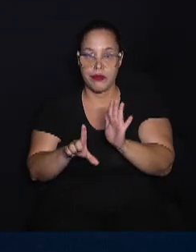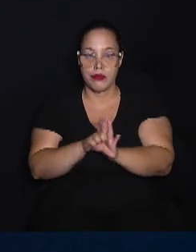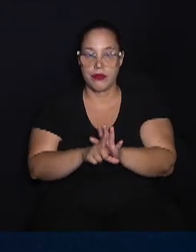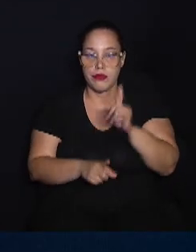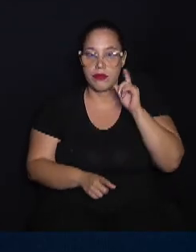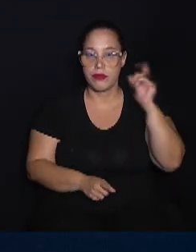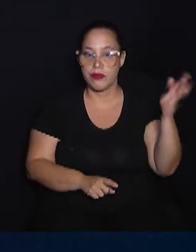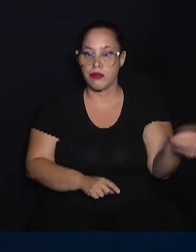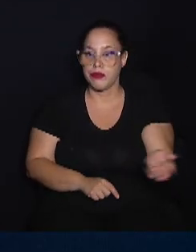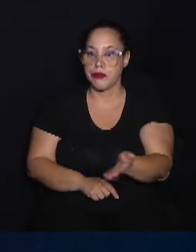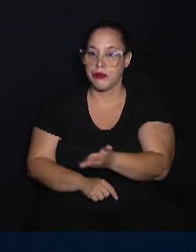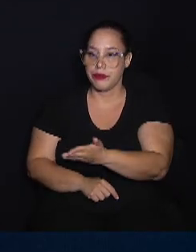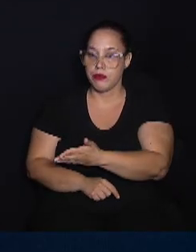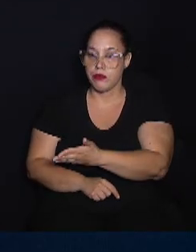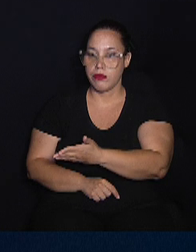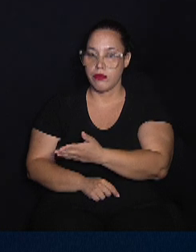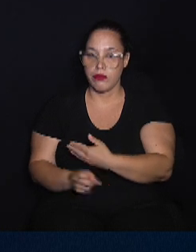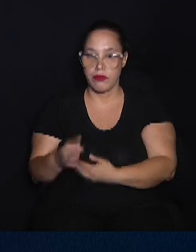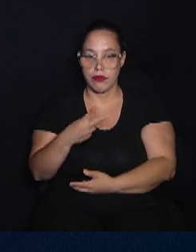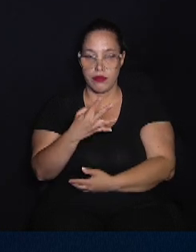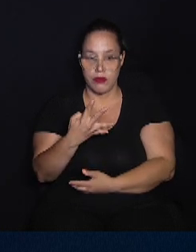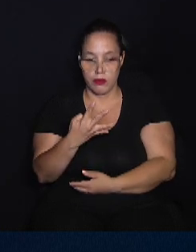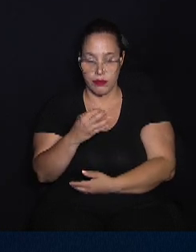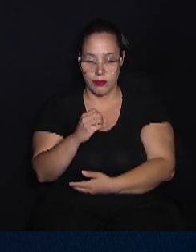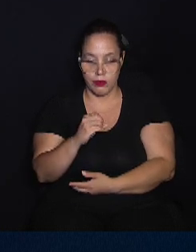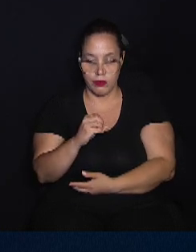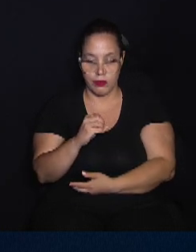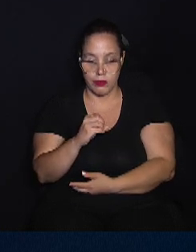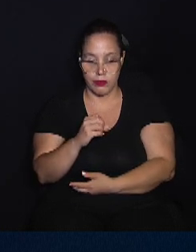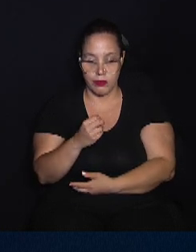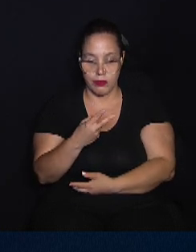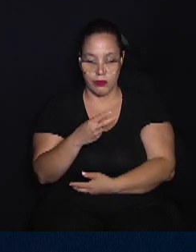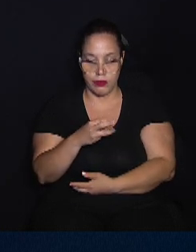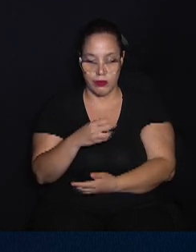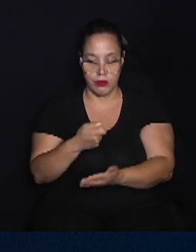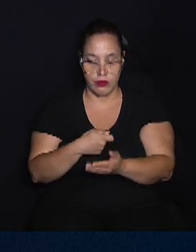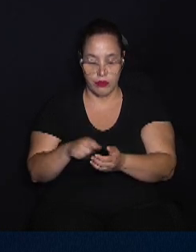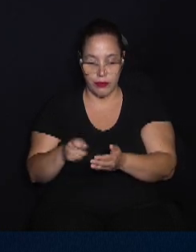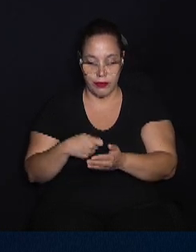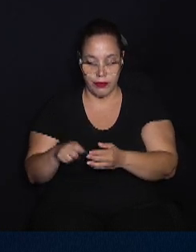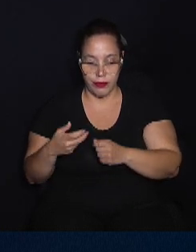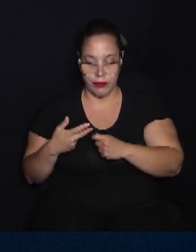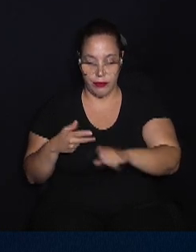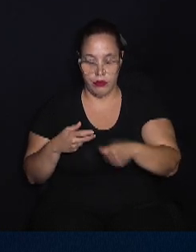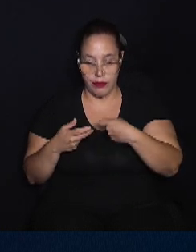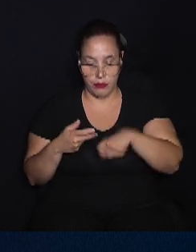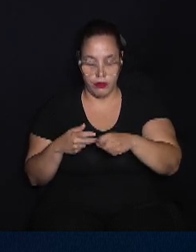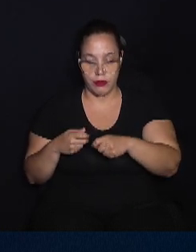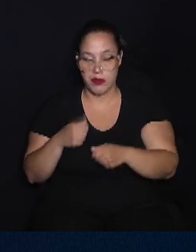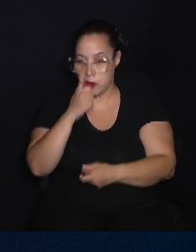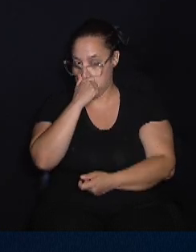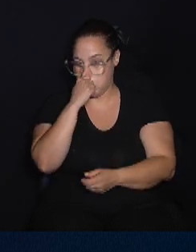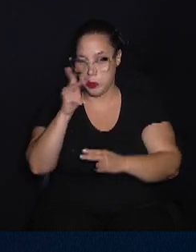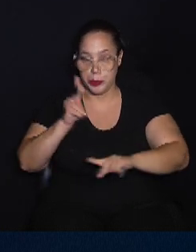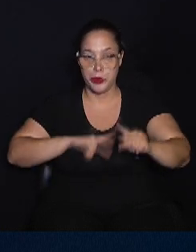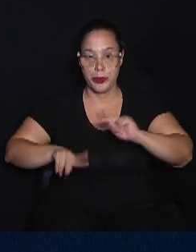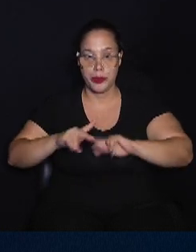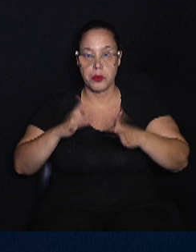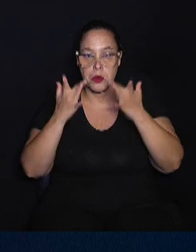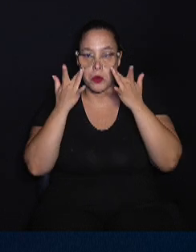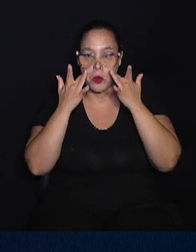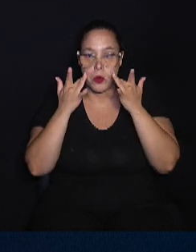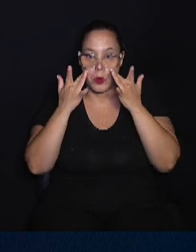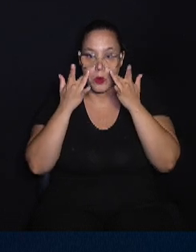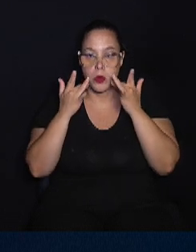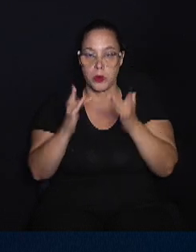240 de 23 de autoria do executivo que cria a campanha Municipal de popularização das Artes